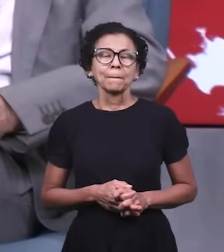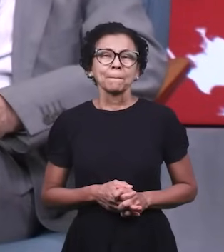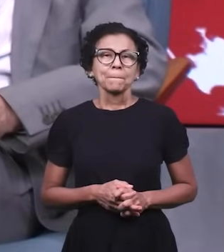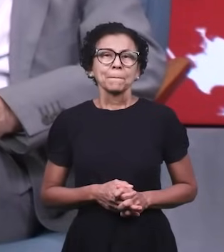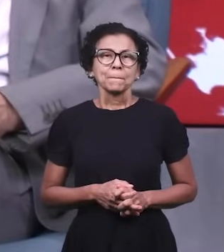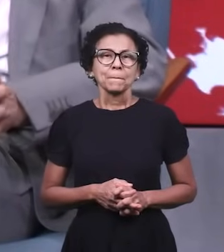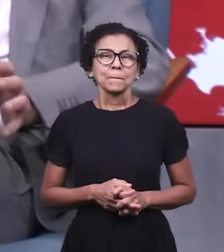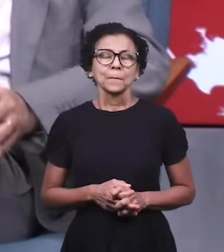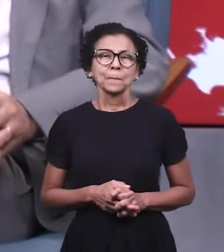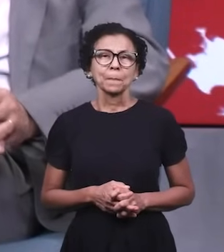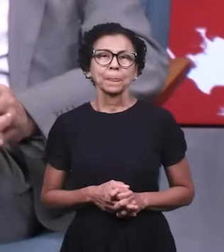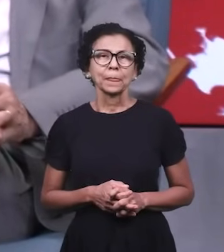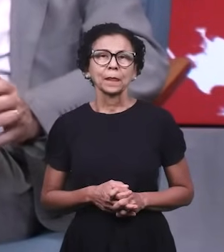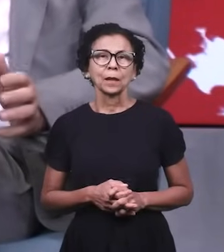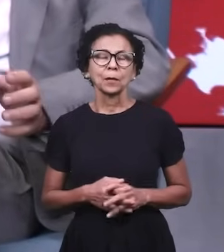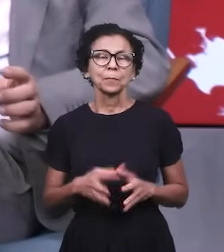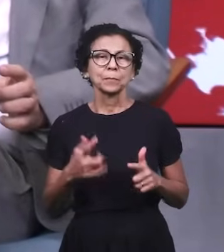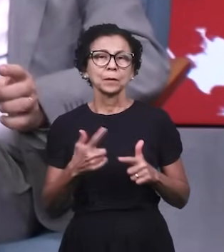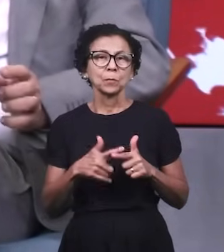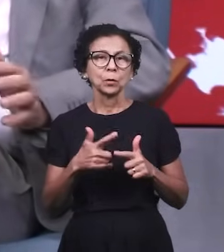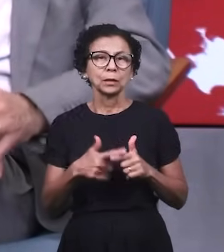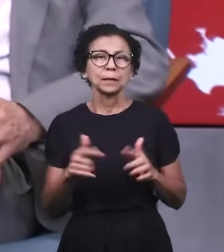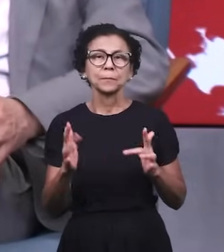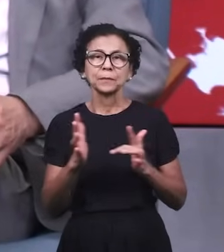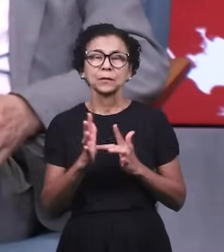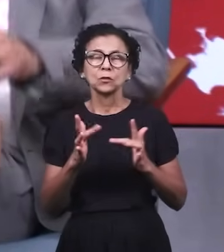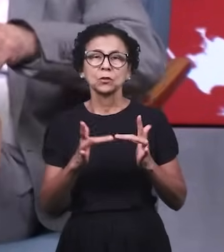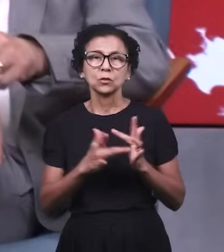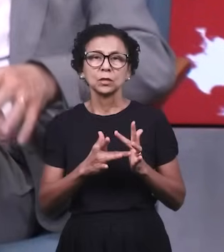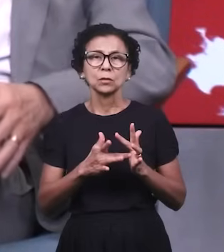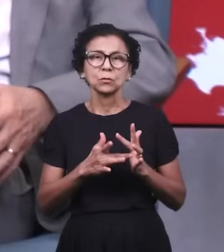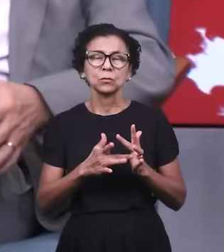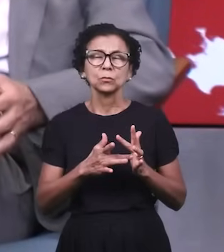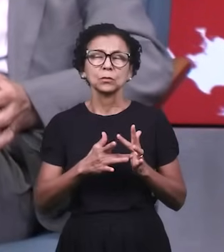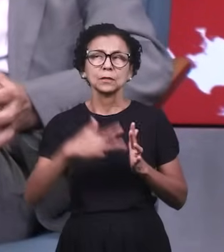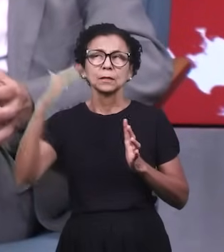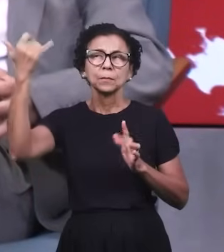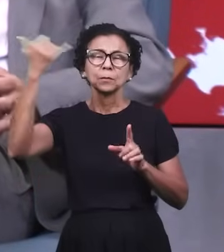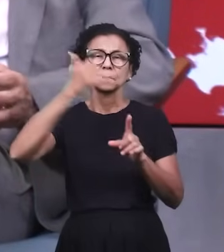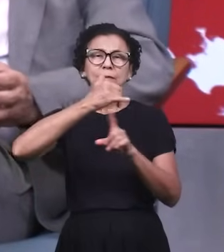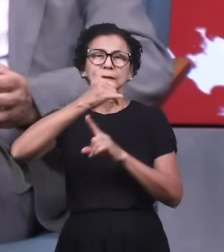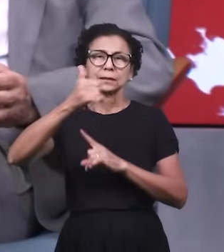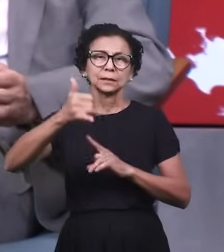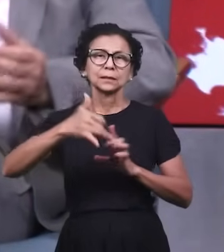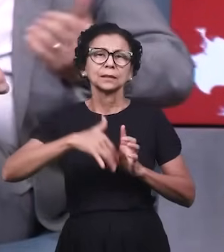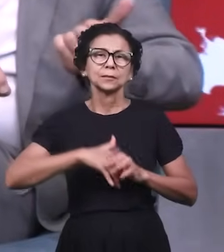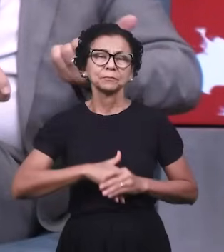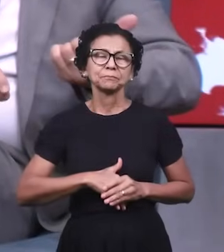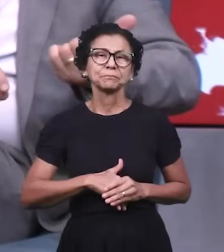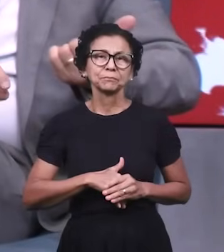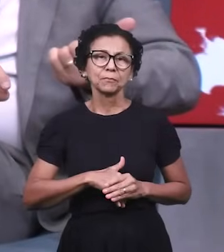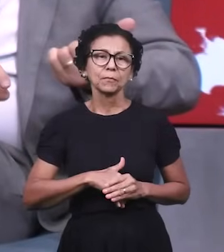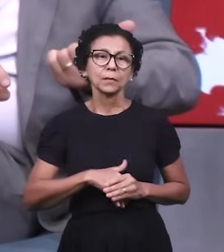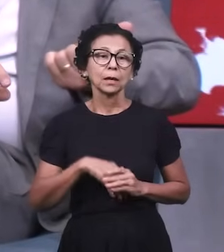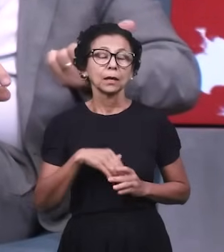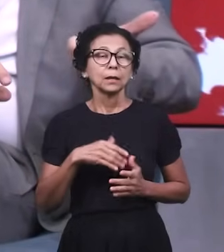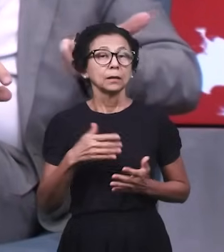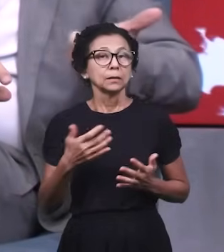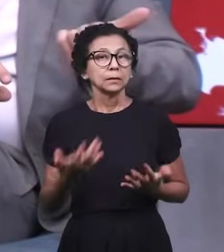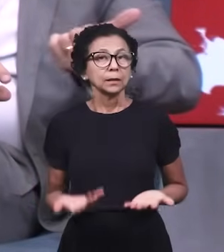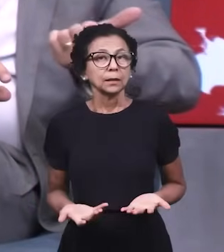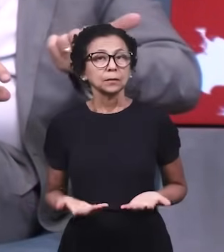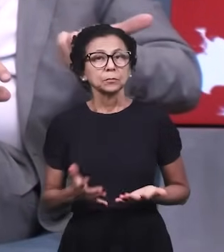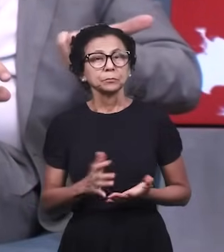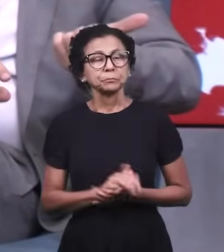ia descrever Jesus na sua biografia, que eram os 4 evangelhos. O homem